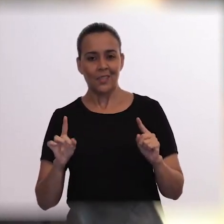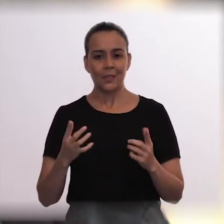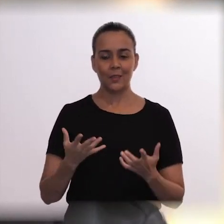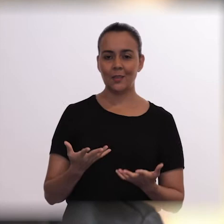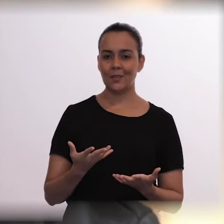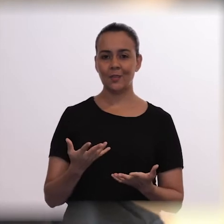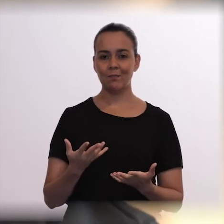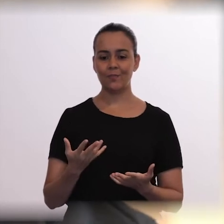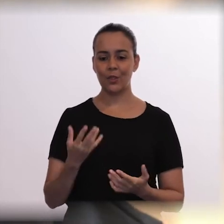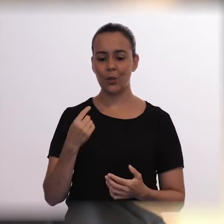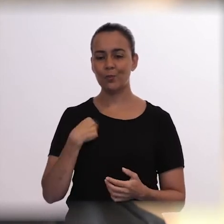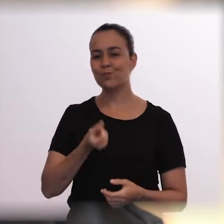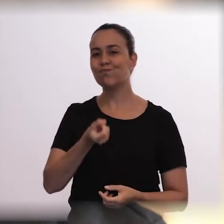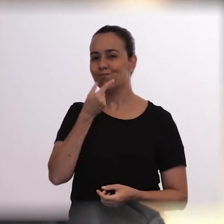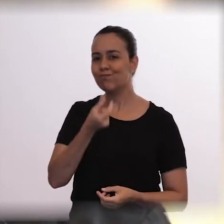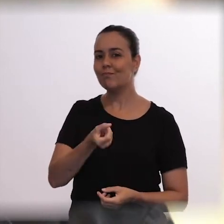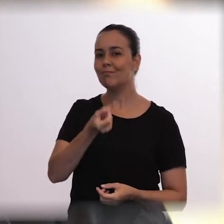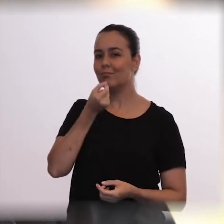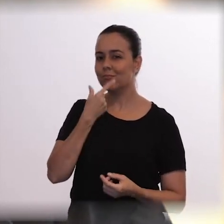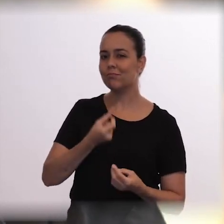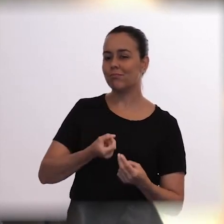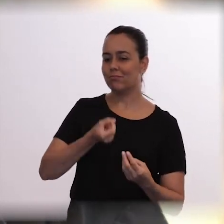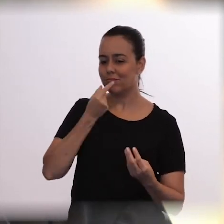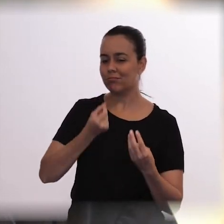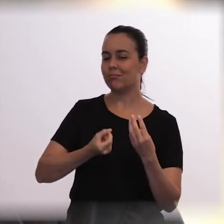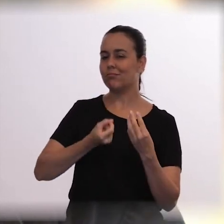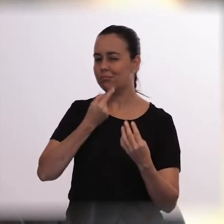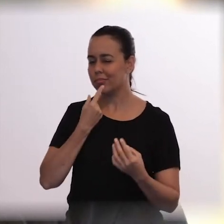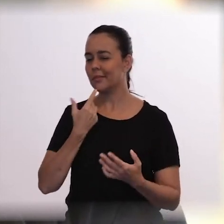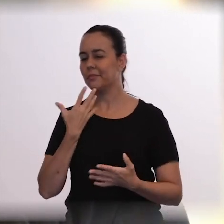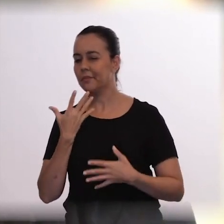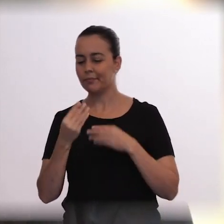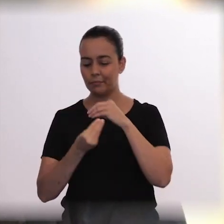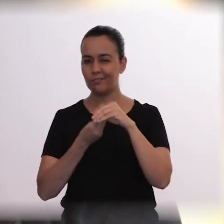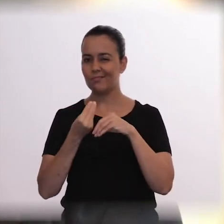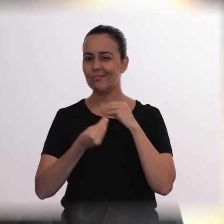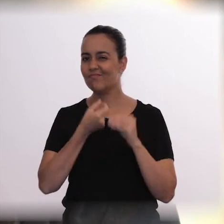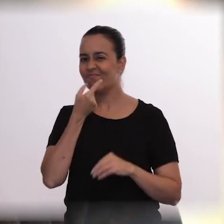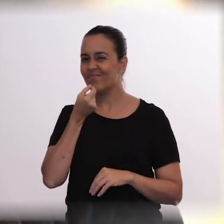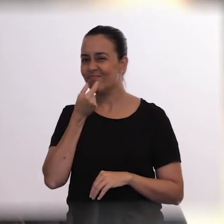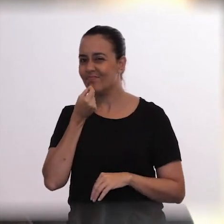eu também acabei tomando alguns remédios junto